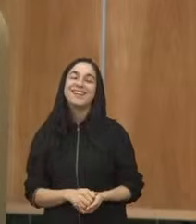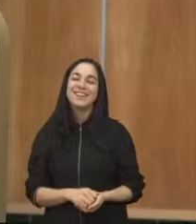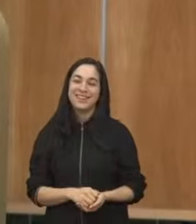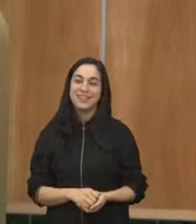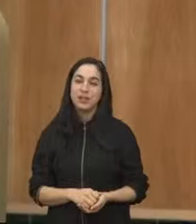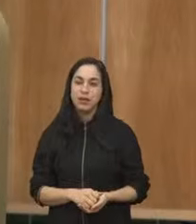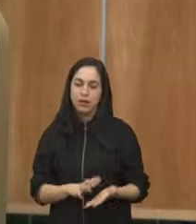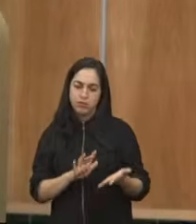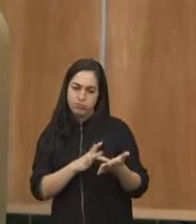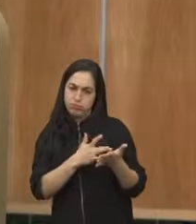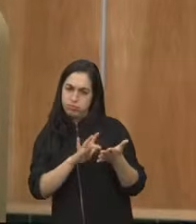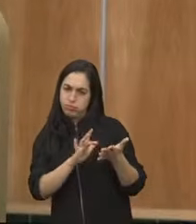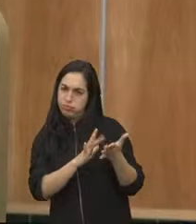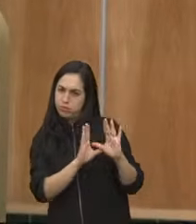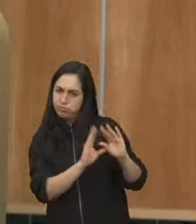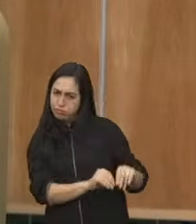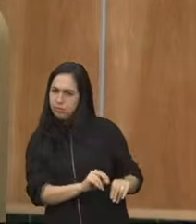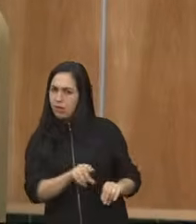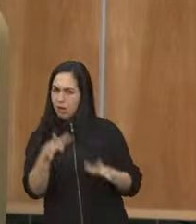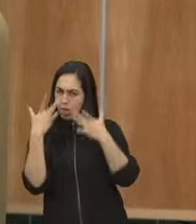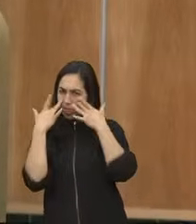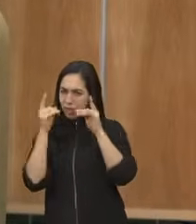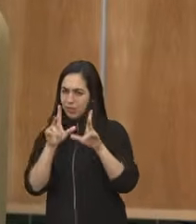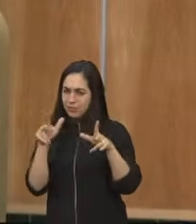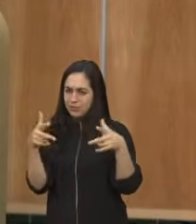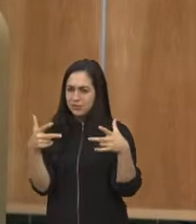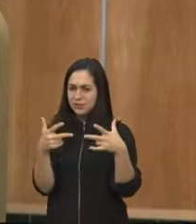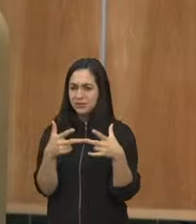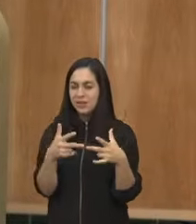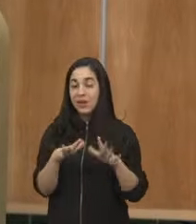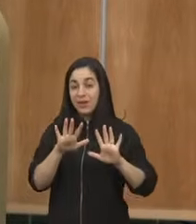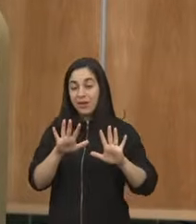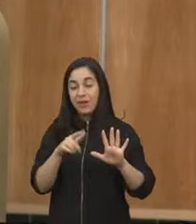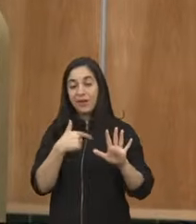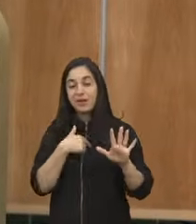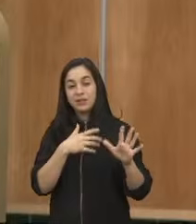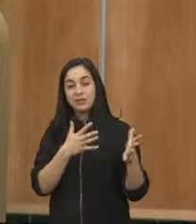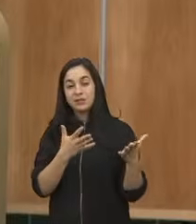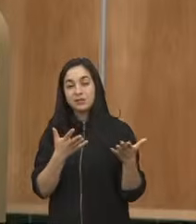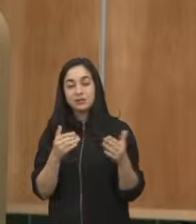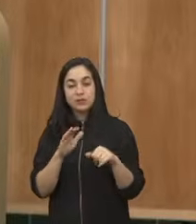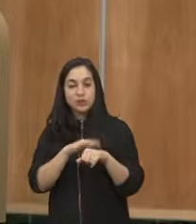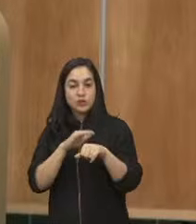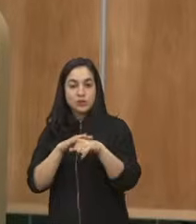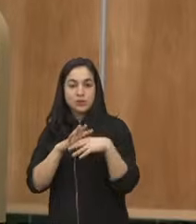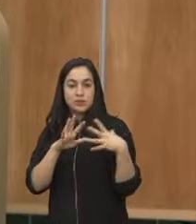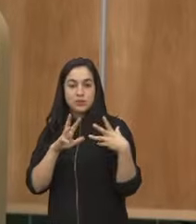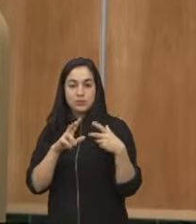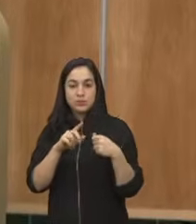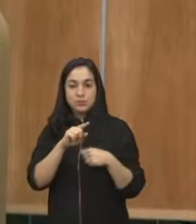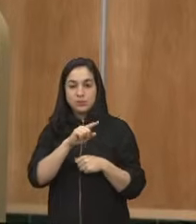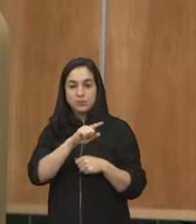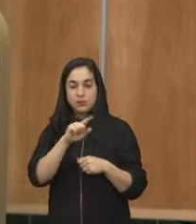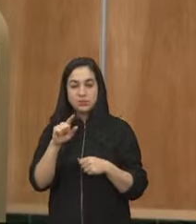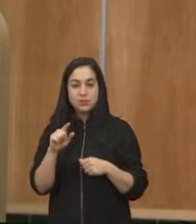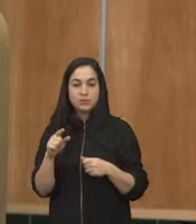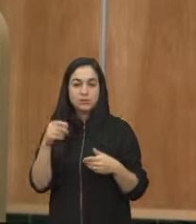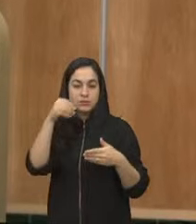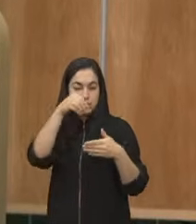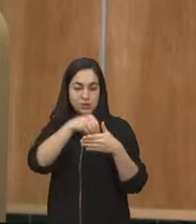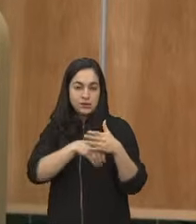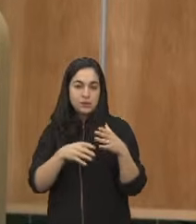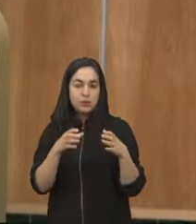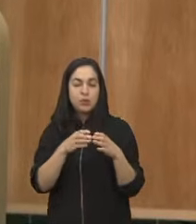Desliga o celular do joguinho e presta atenção na sessão. Inclusive, convido a todos para participar desse grupo. Procura na Júlia, ela coloca vocês no